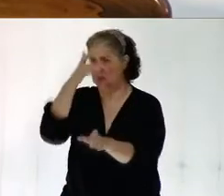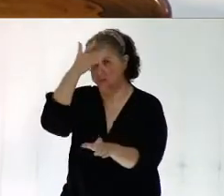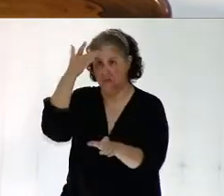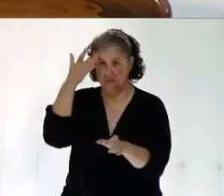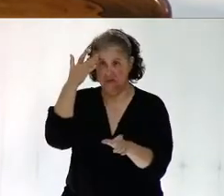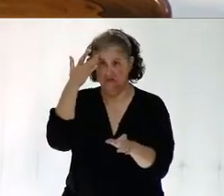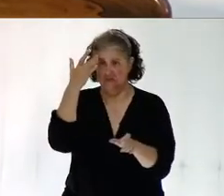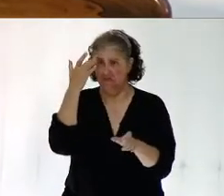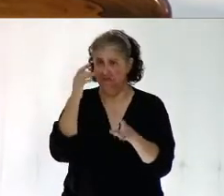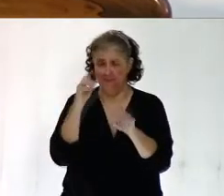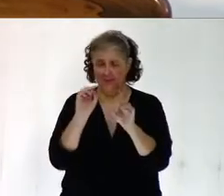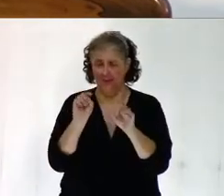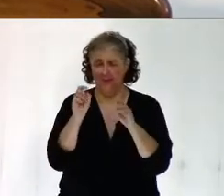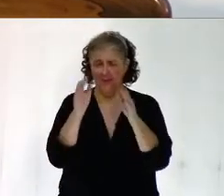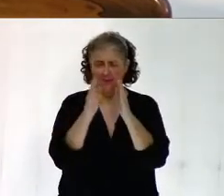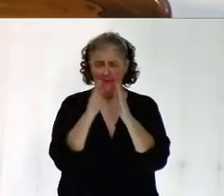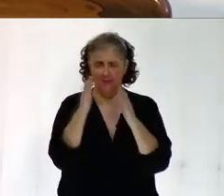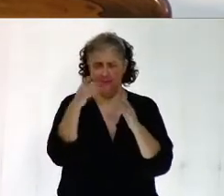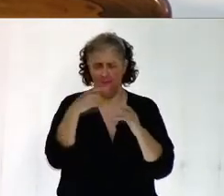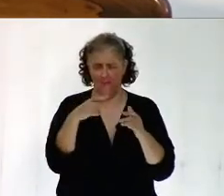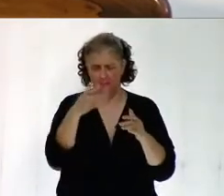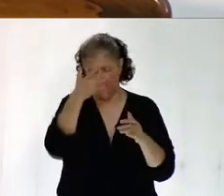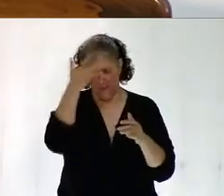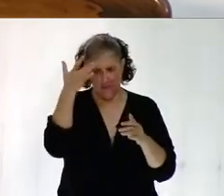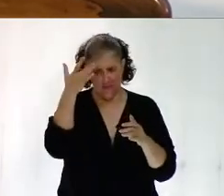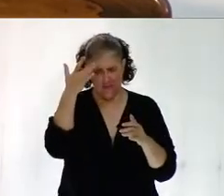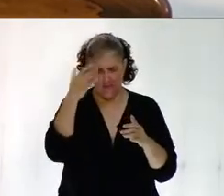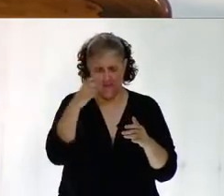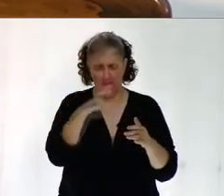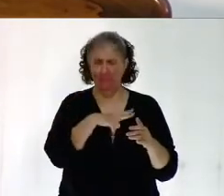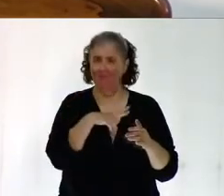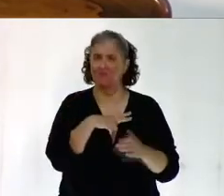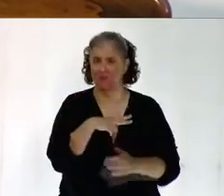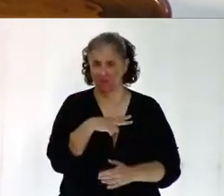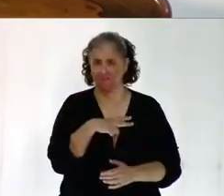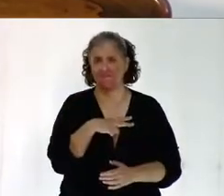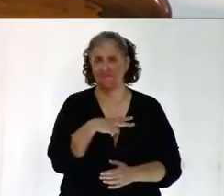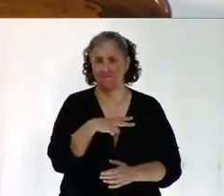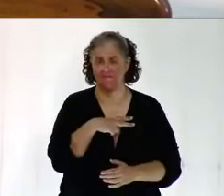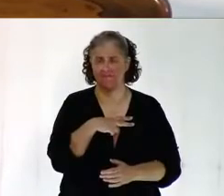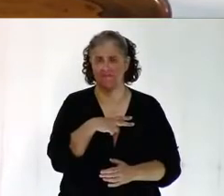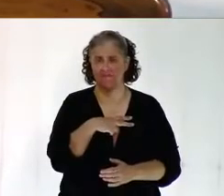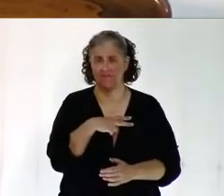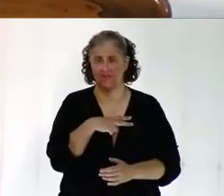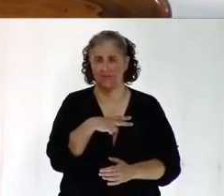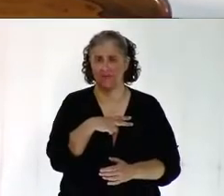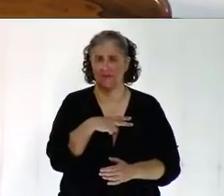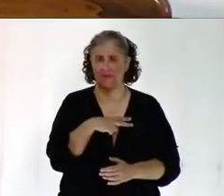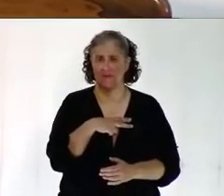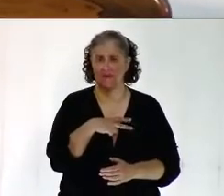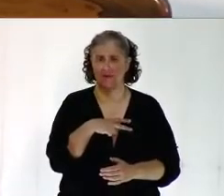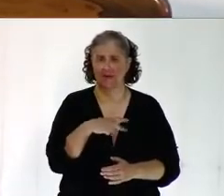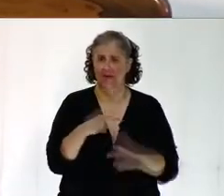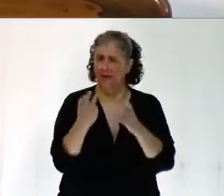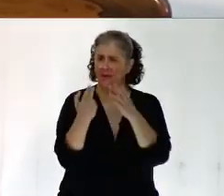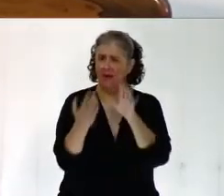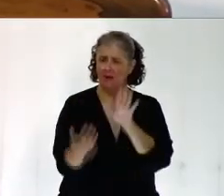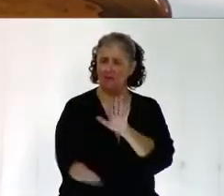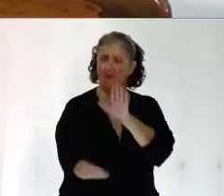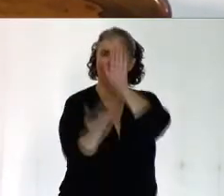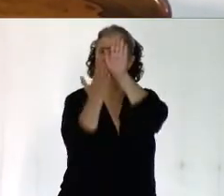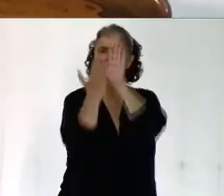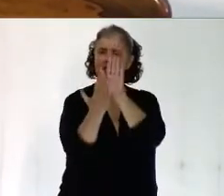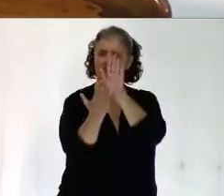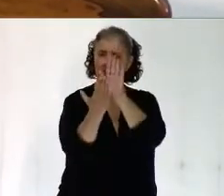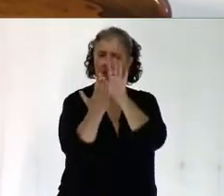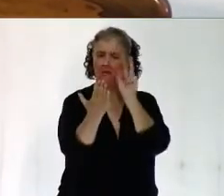penso em você em vista esse tempo no espelho levanta o espelho à sua frente